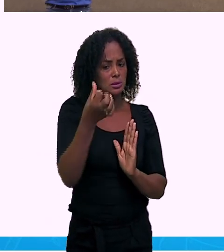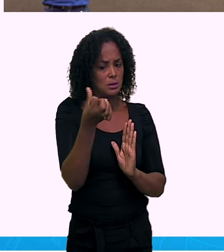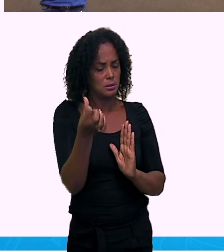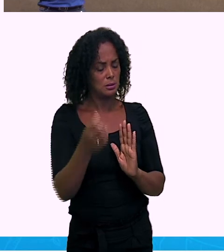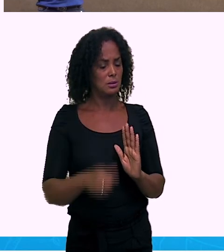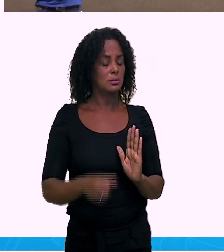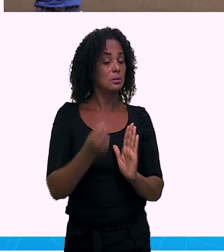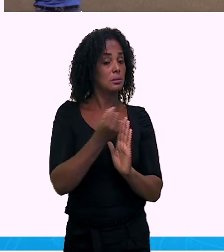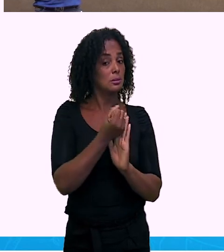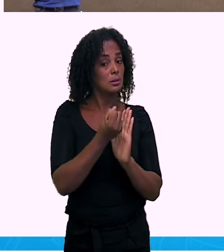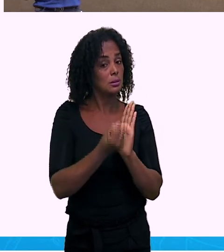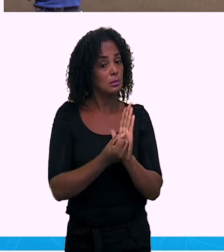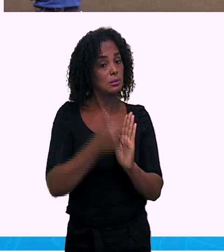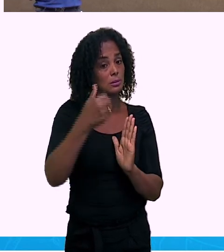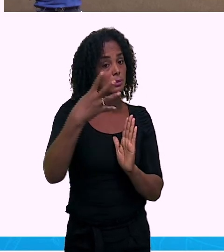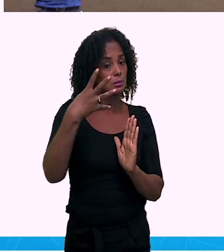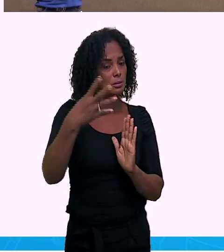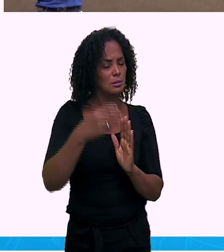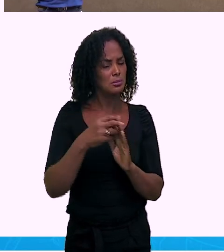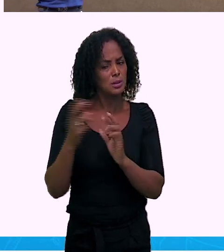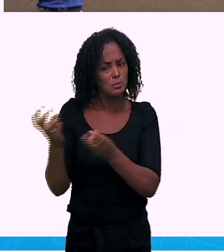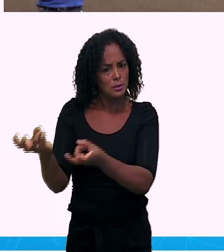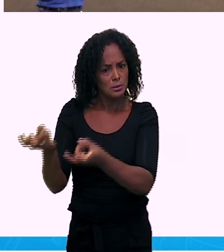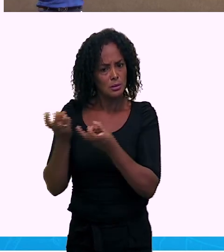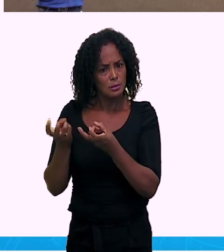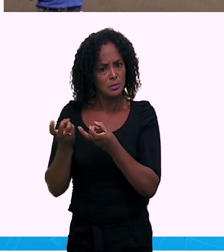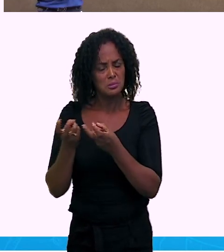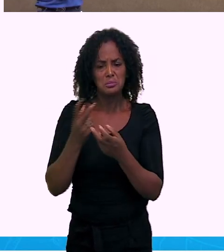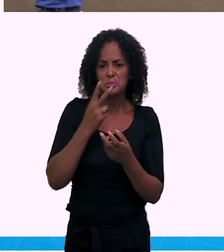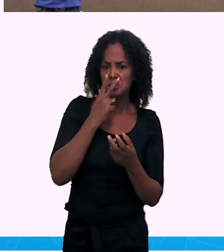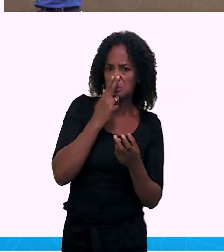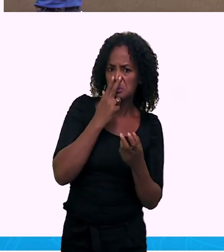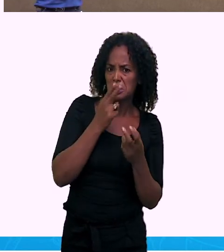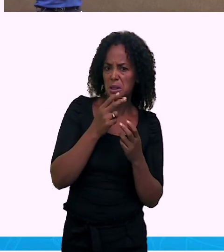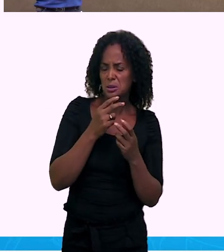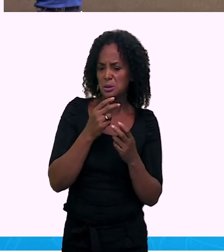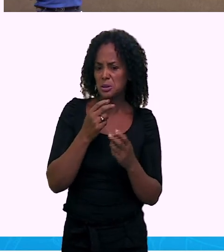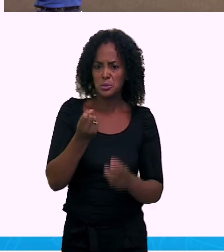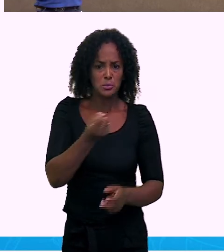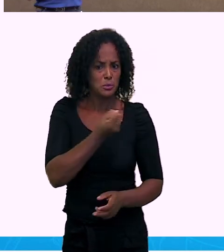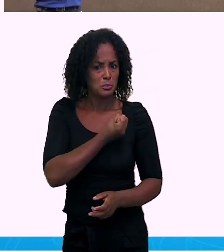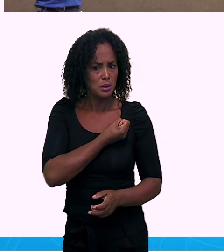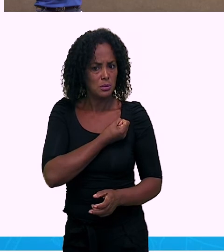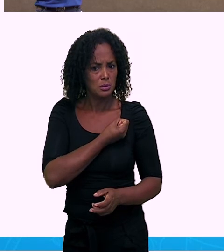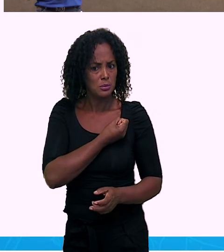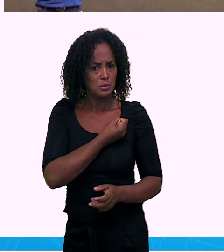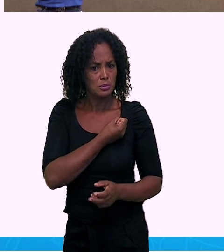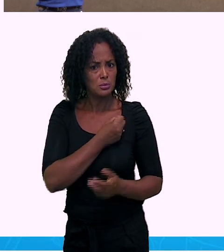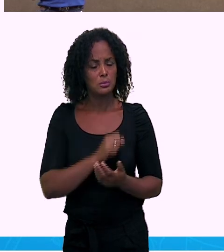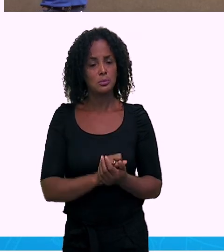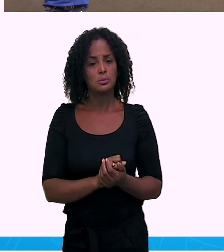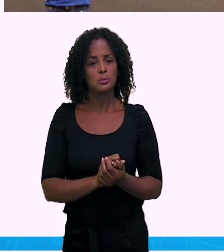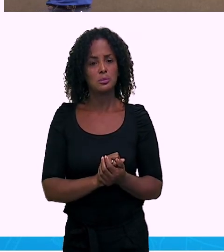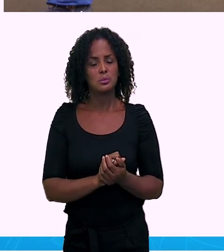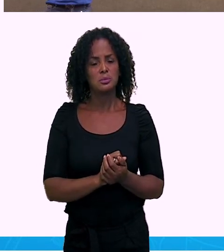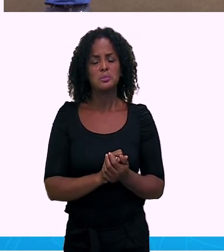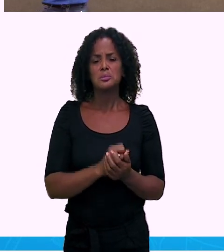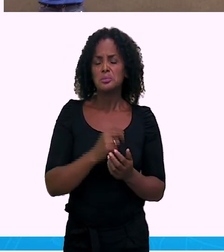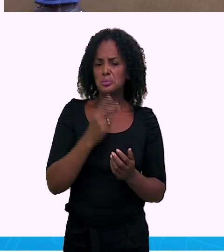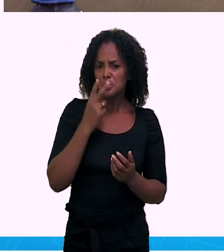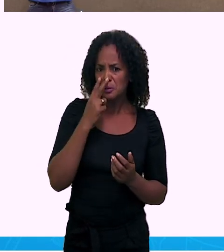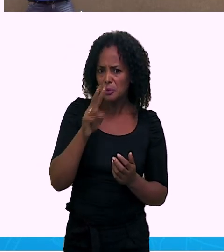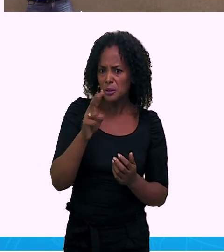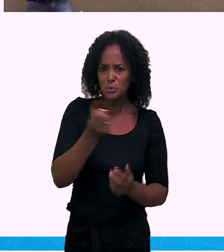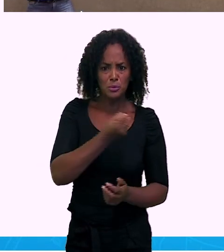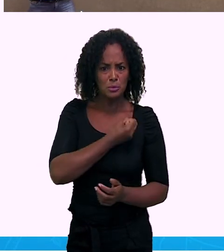século XIV. Vocês estão observando aí se aparecem números? Eu coloquei século I, tá escrito aí o número